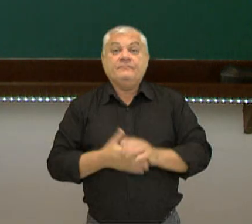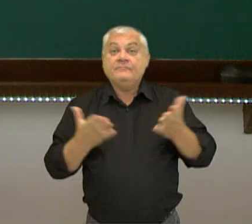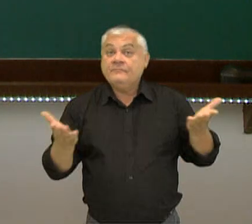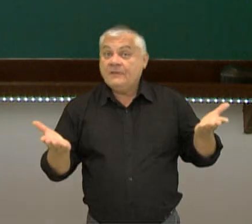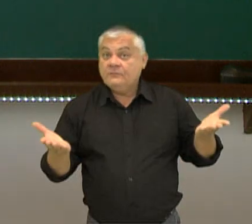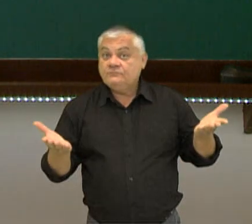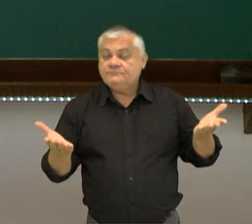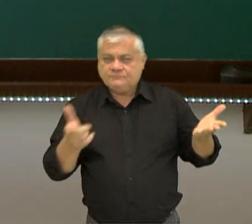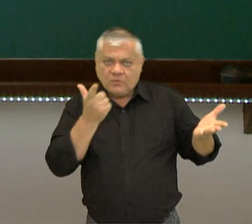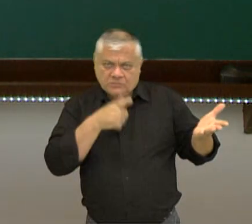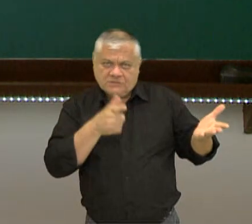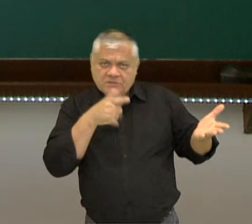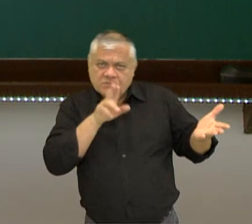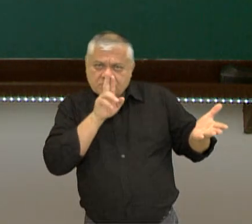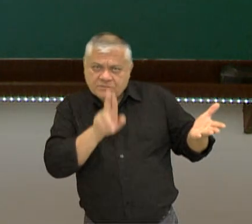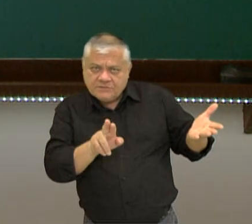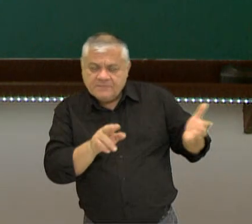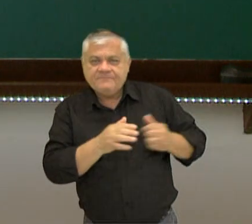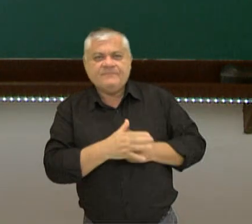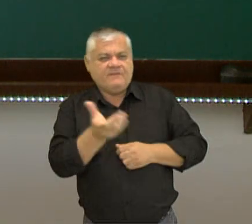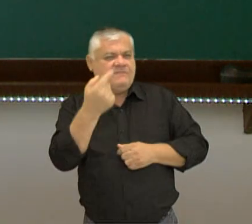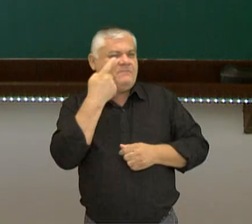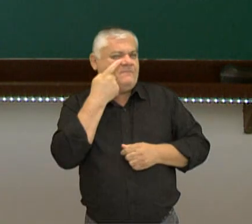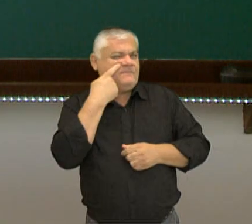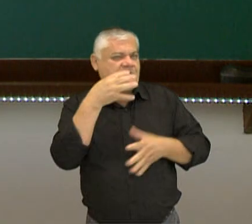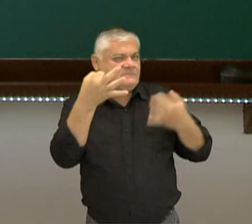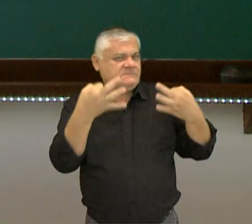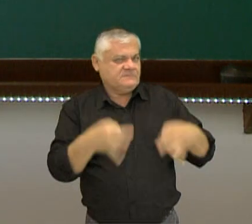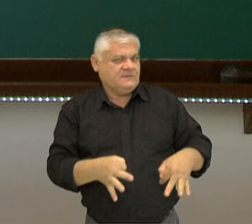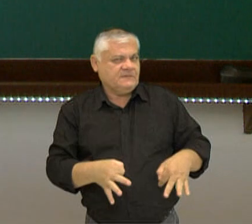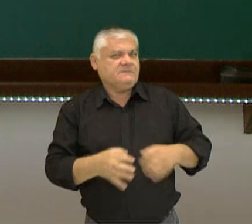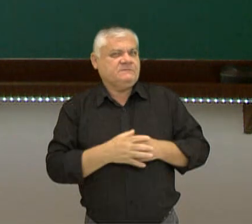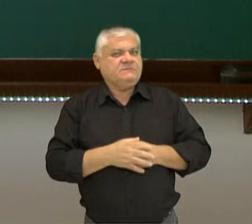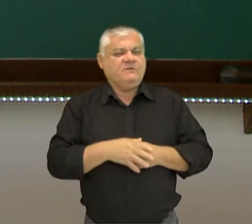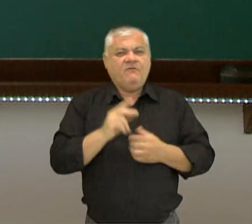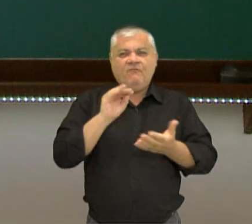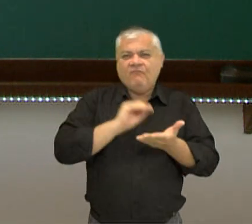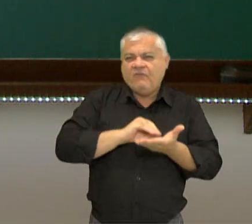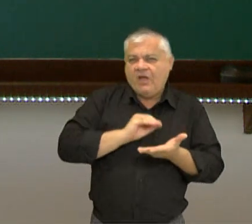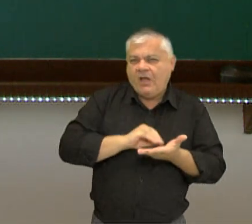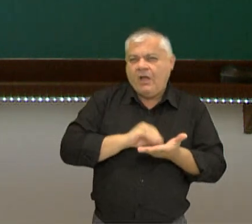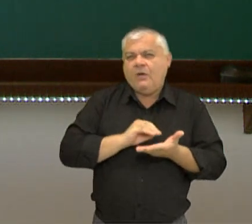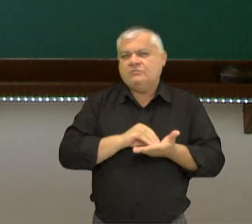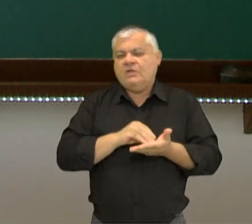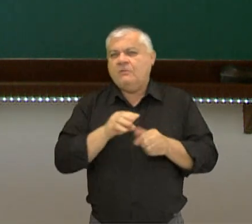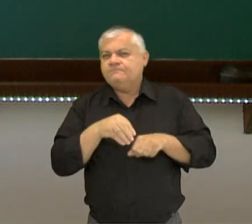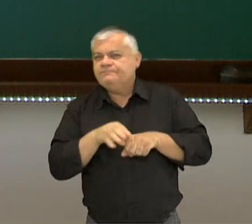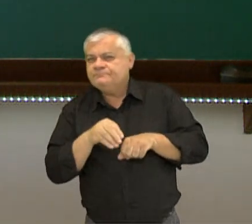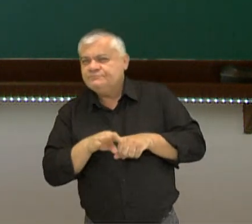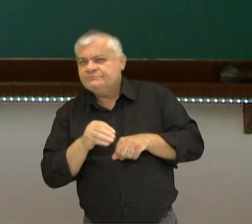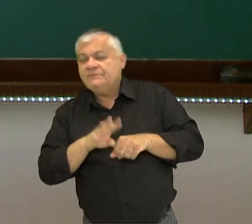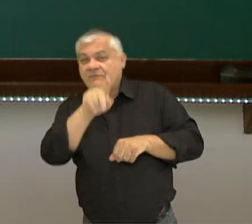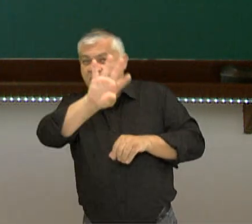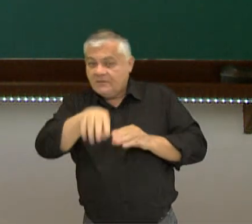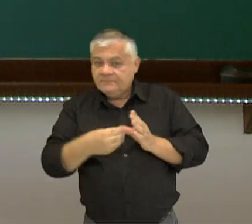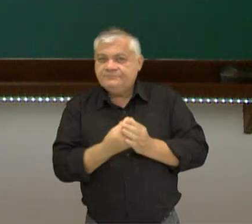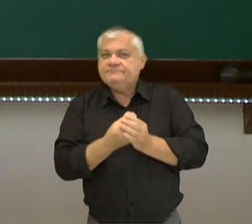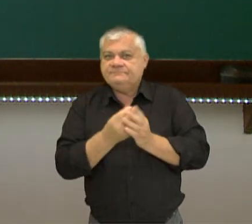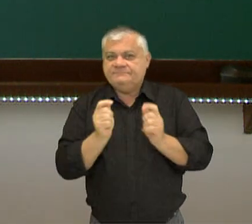E então, conseguiu responder? Então vamos ver se você fez corretamente, se faltou alguma informação, você complementa